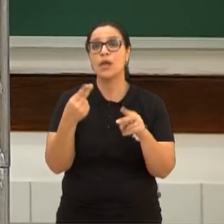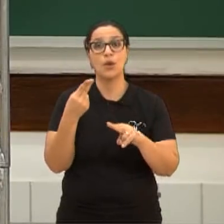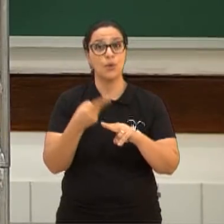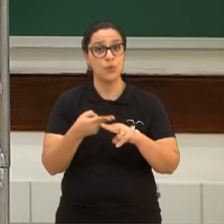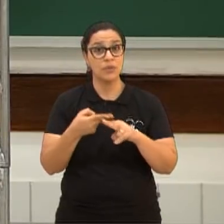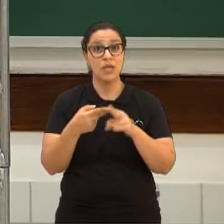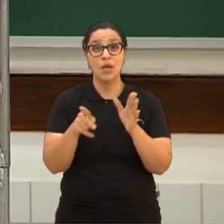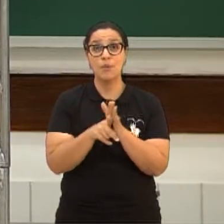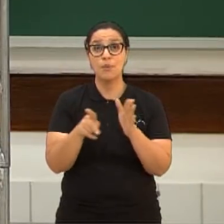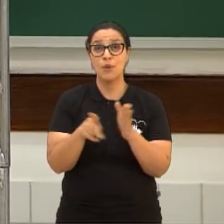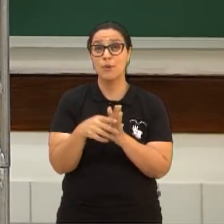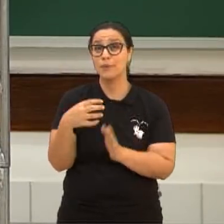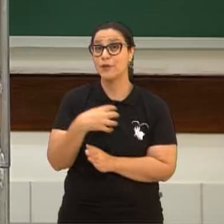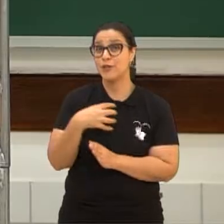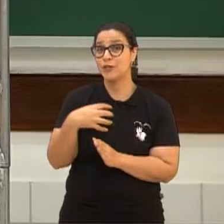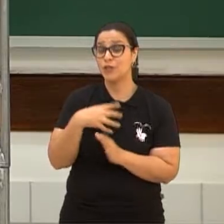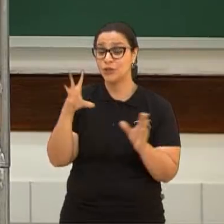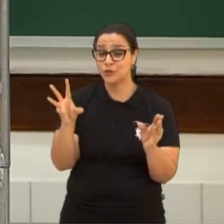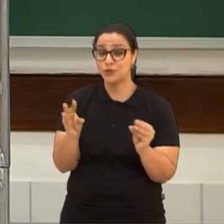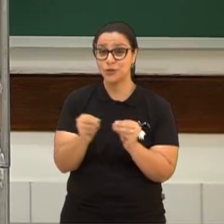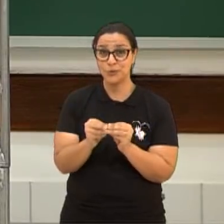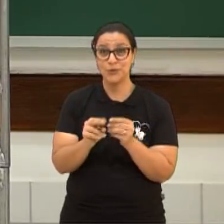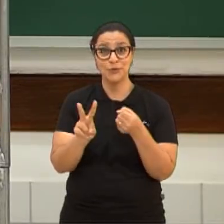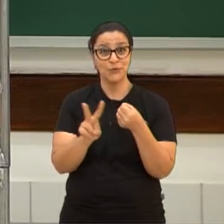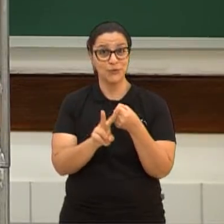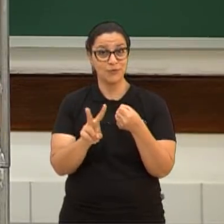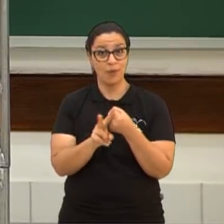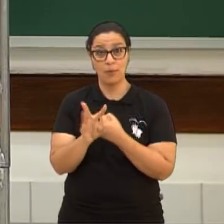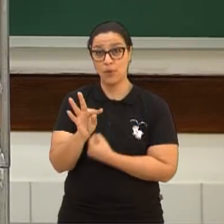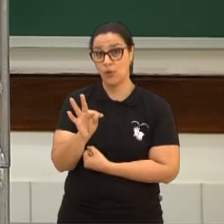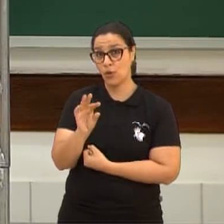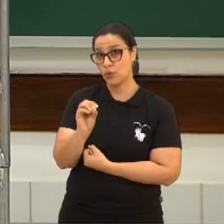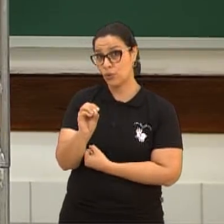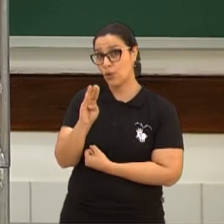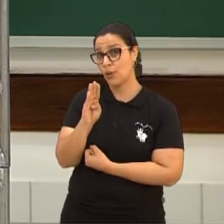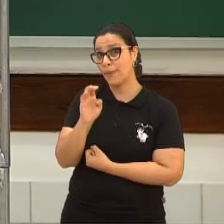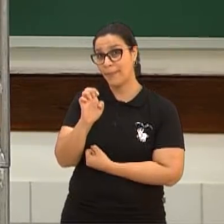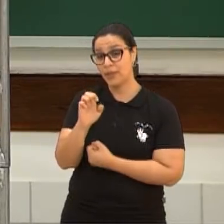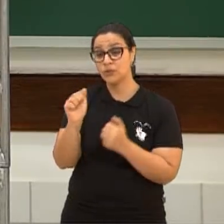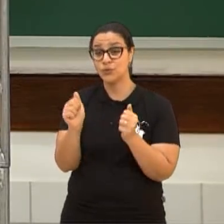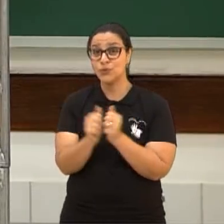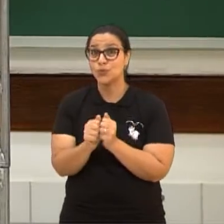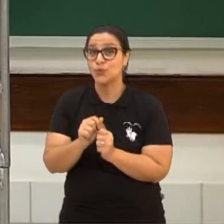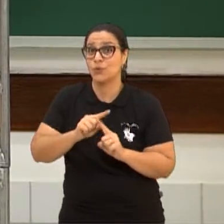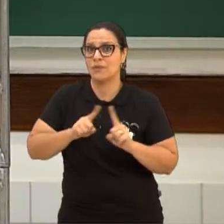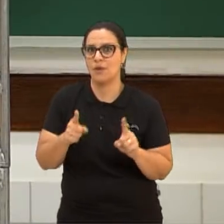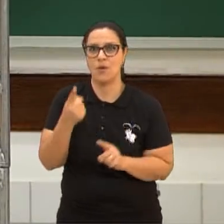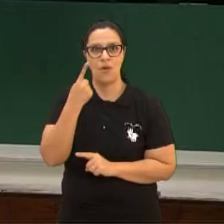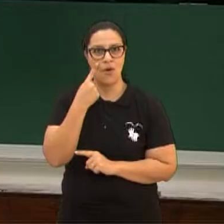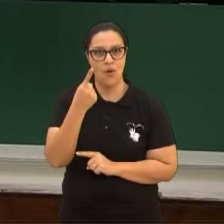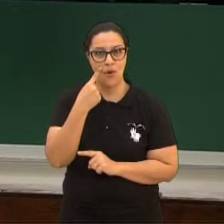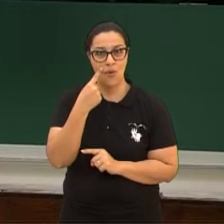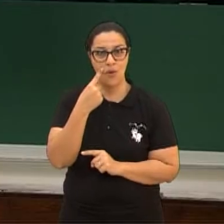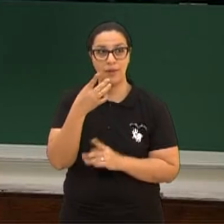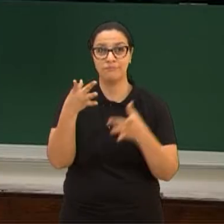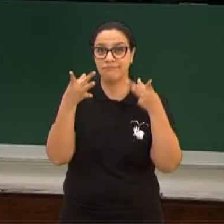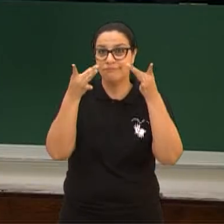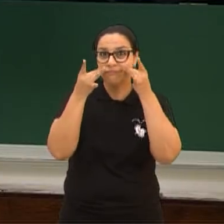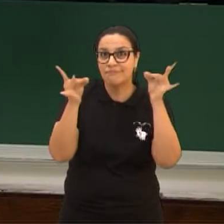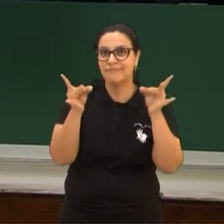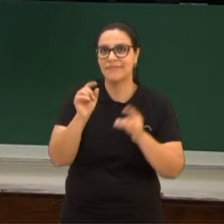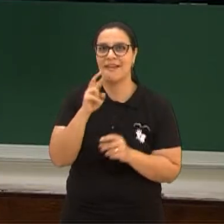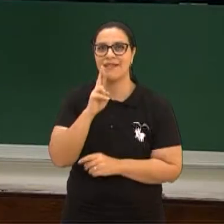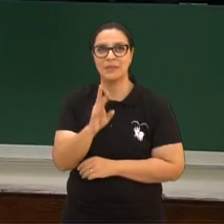usei a forma contraída do verbo to be e a negação. Olhem lá então, olha a resposta